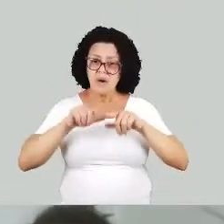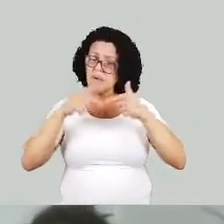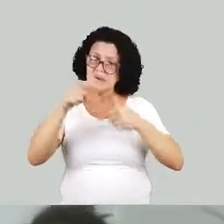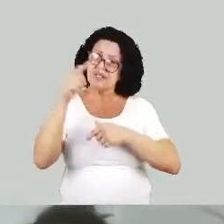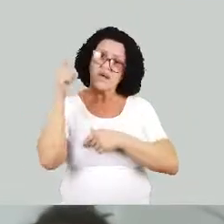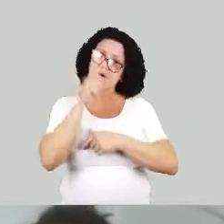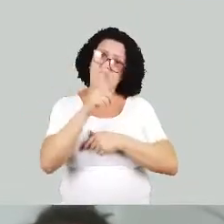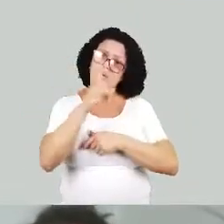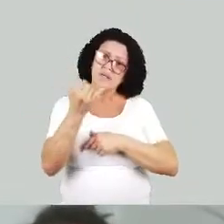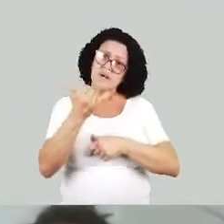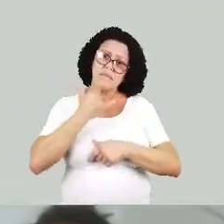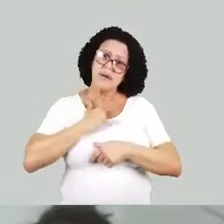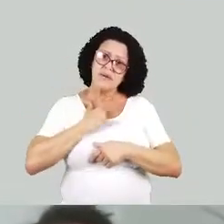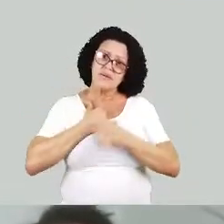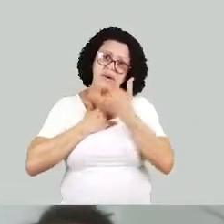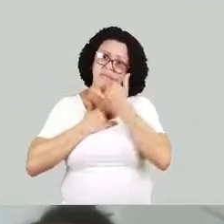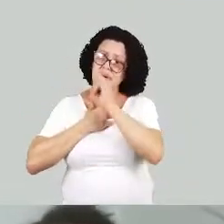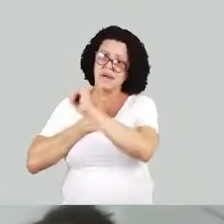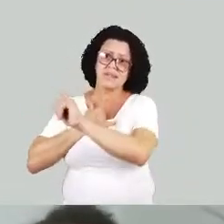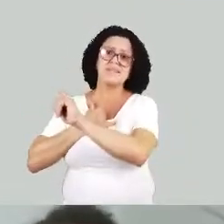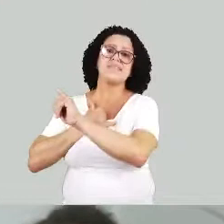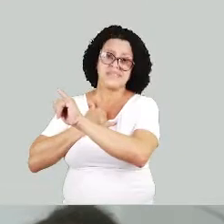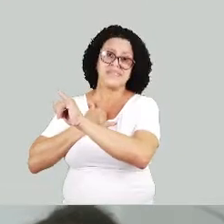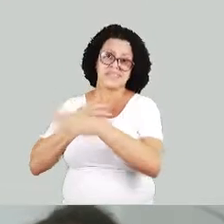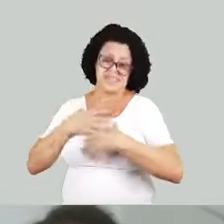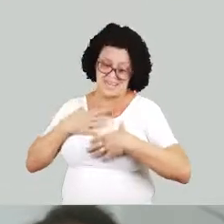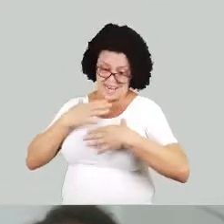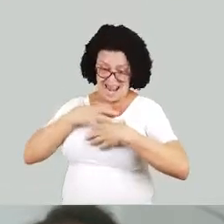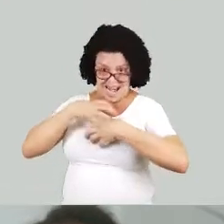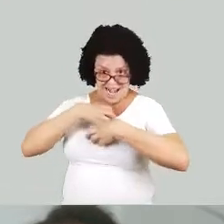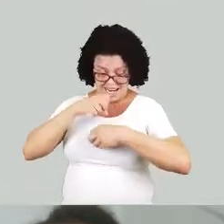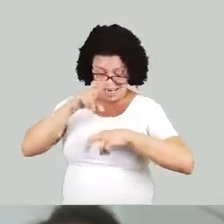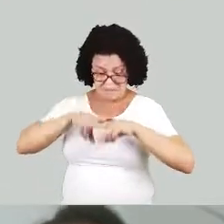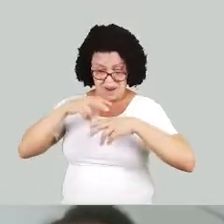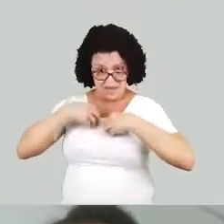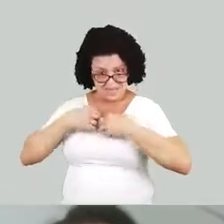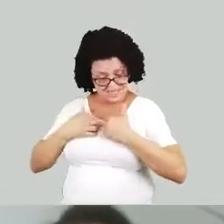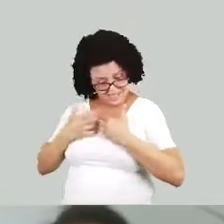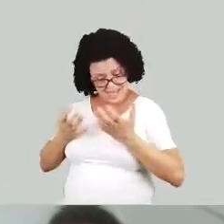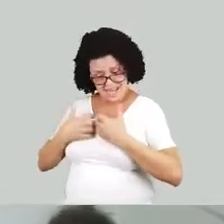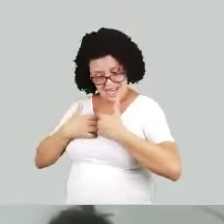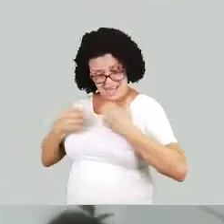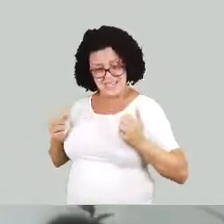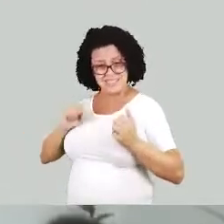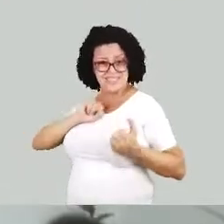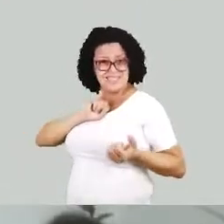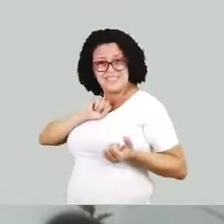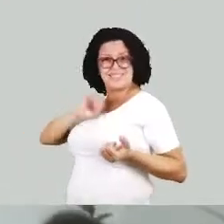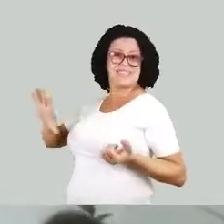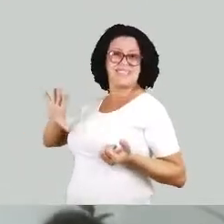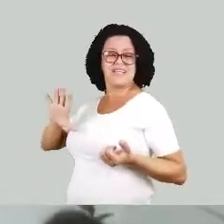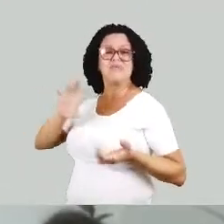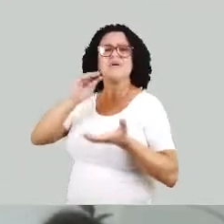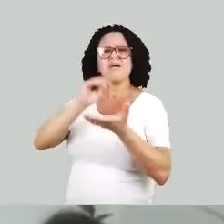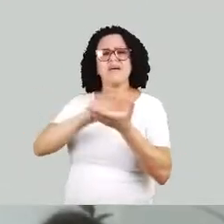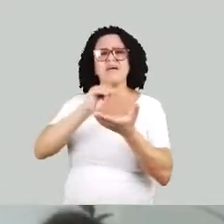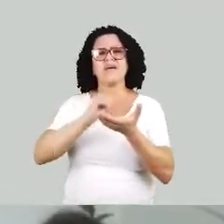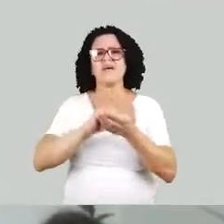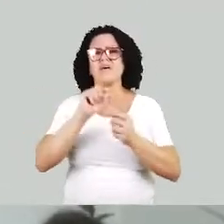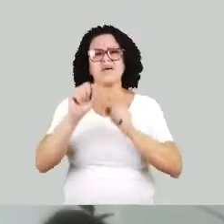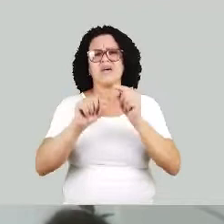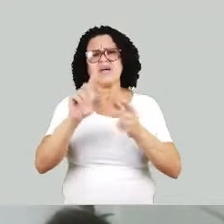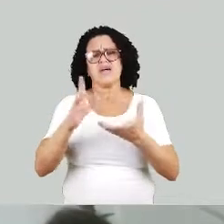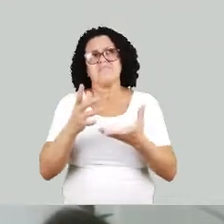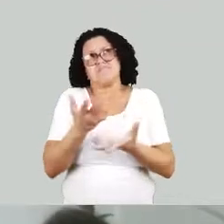não consegue perdoar e liberar as nossas amarras, né? Então, se o que me faltou, de repente,